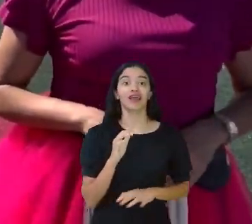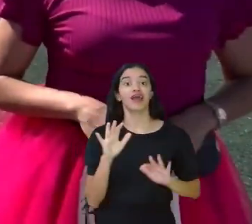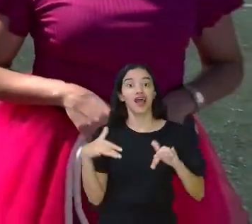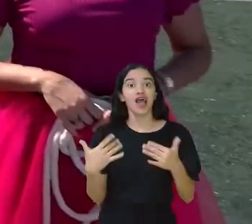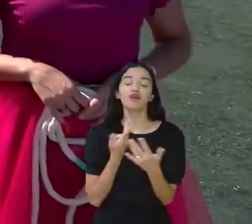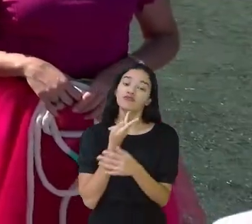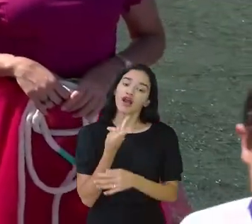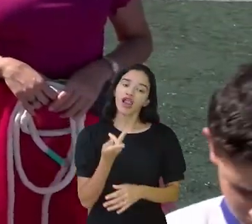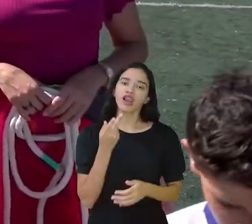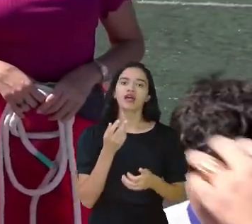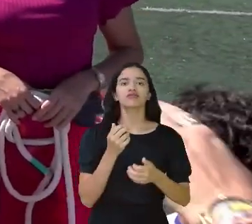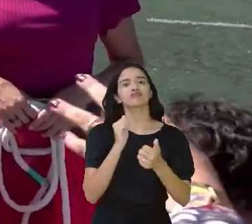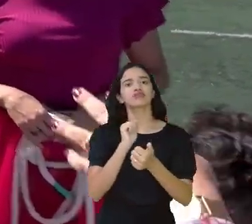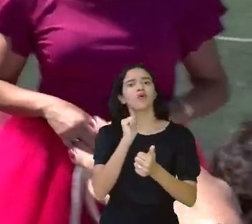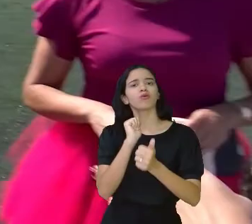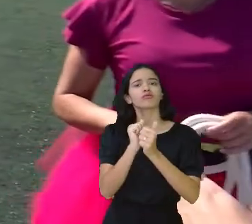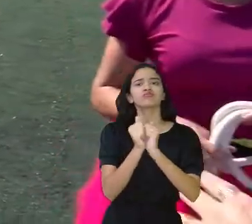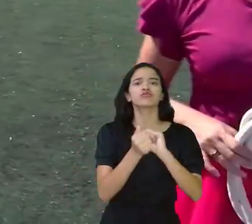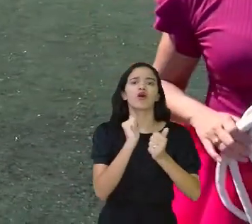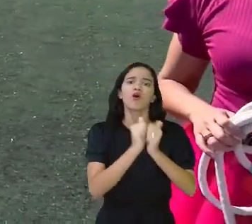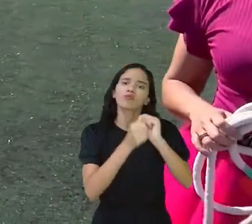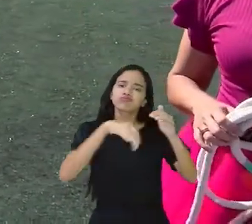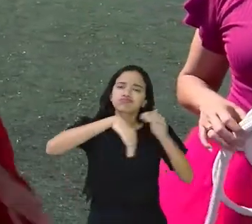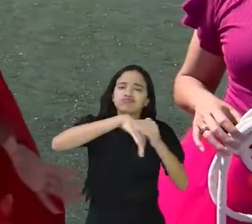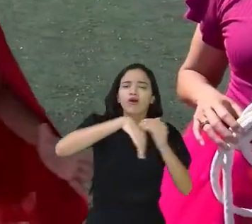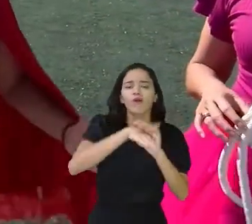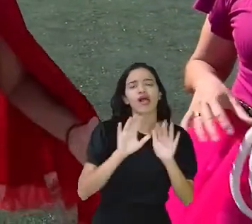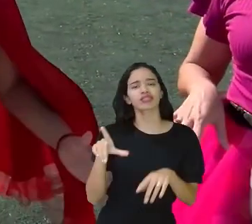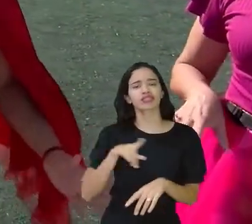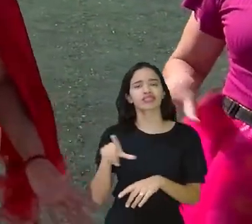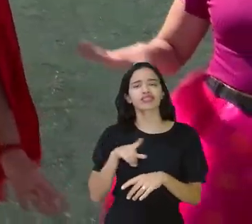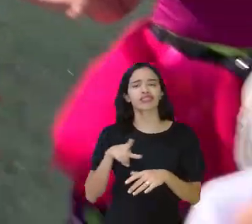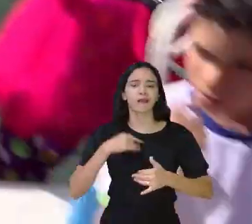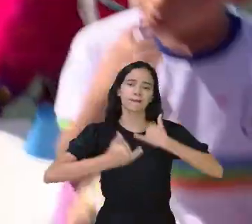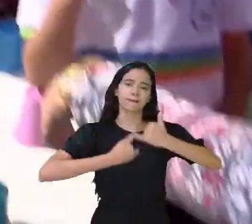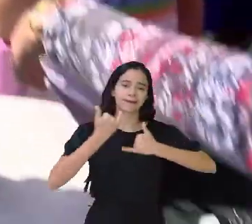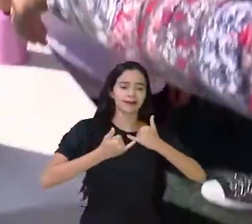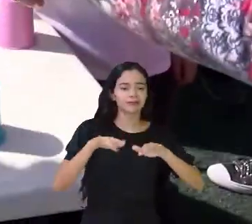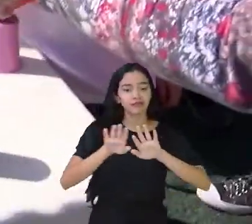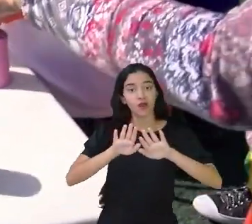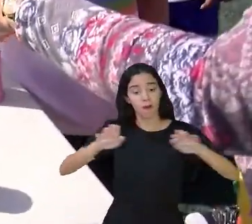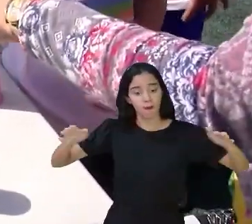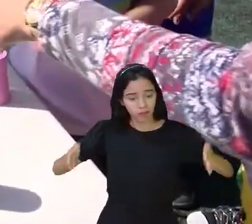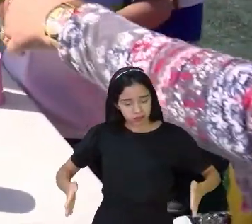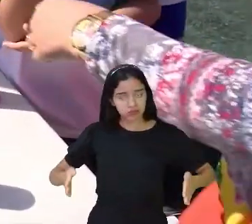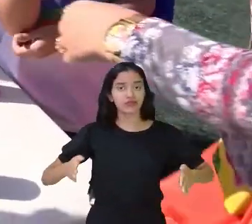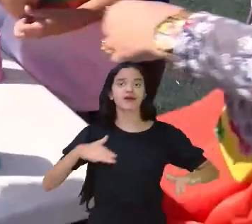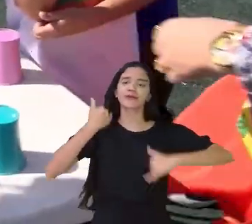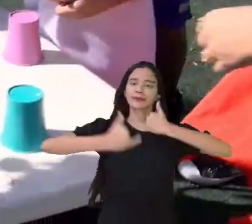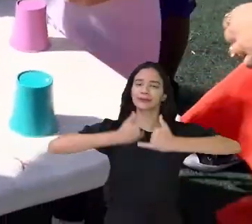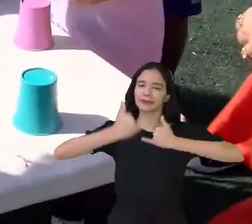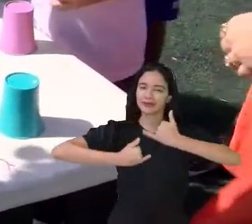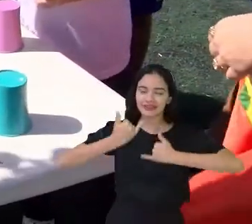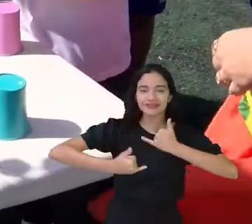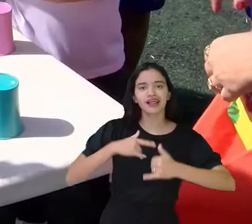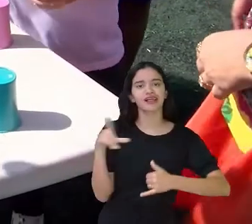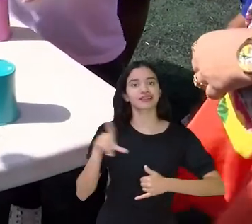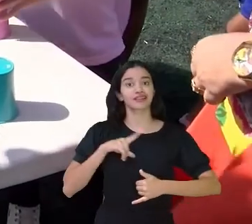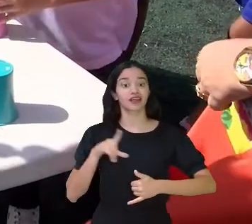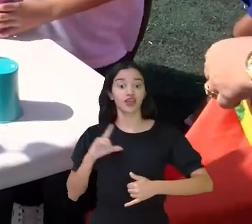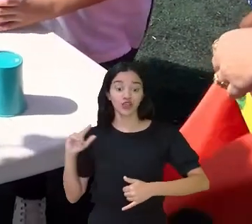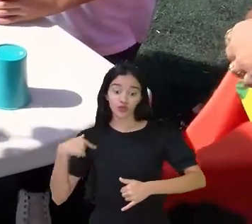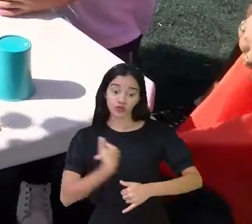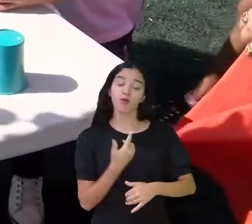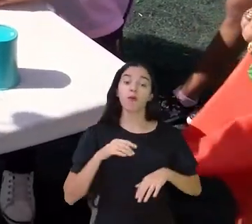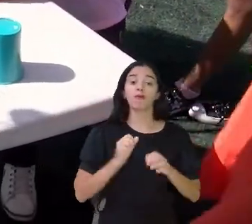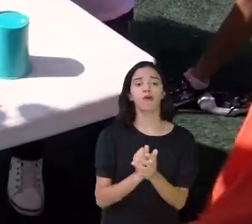Falando em jogador, sim. Tem algumas brincadeiras que a gente pode brincar assim na mesa, é? Pode, sim. Tem umas brincadeiras que a gente pode brincar